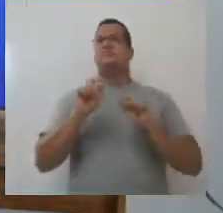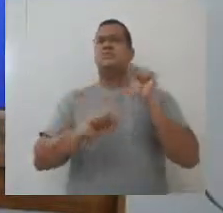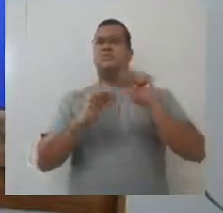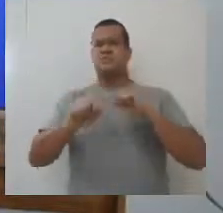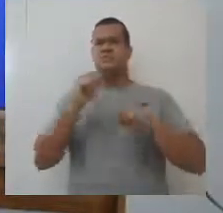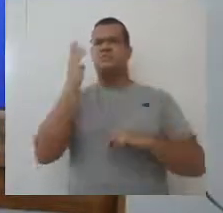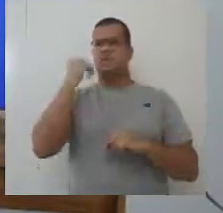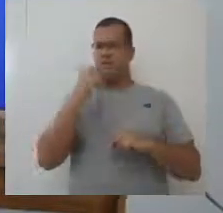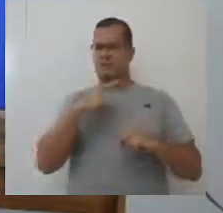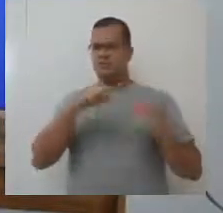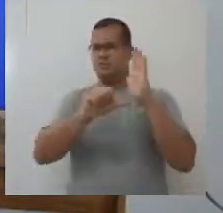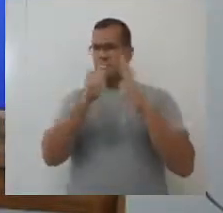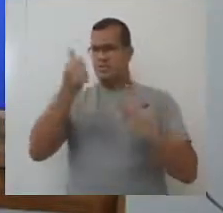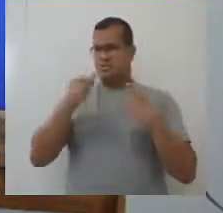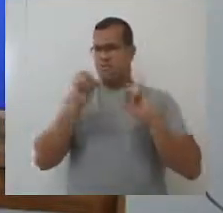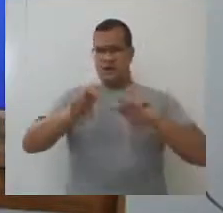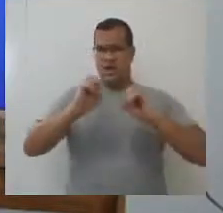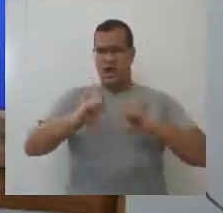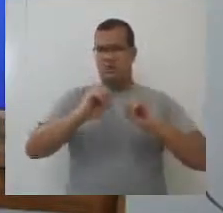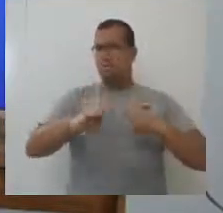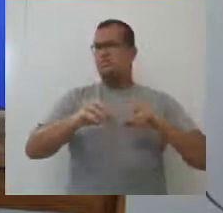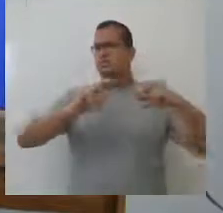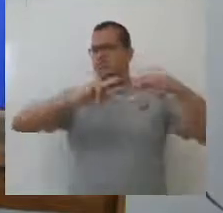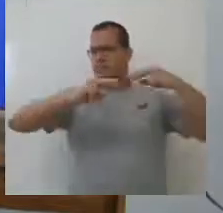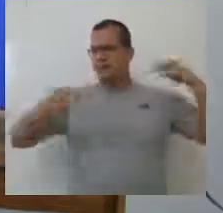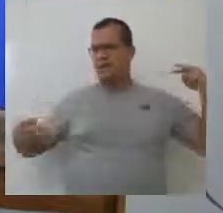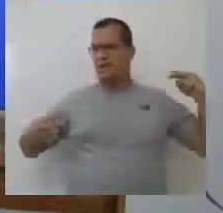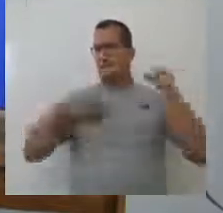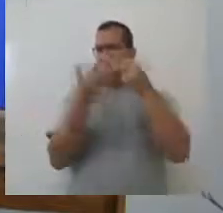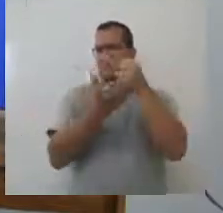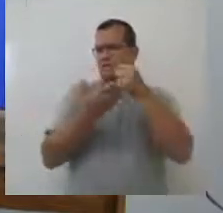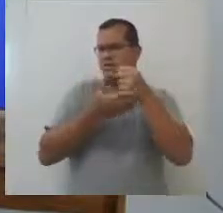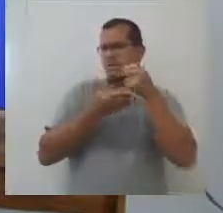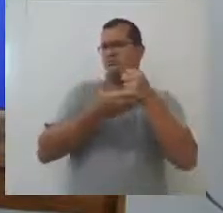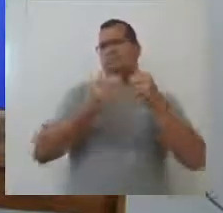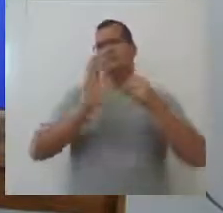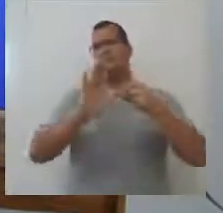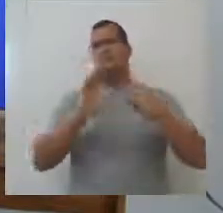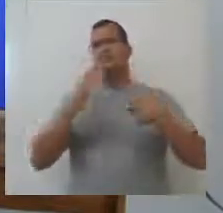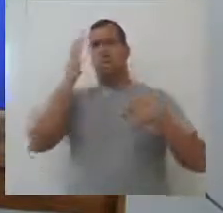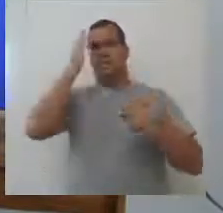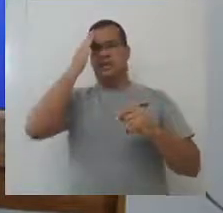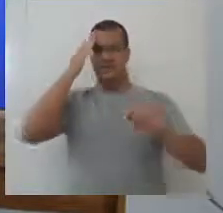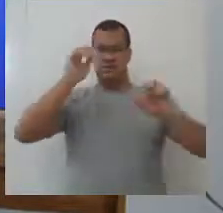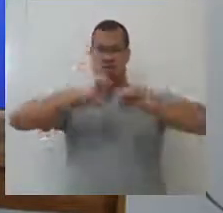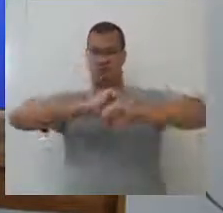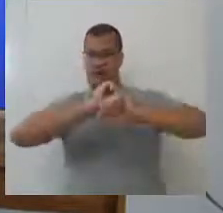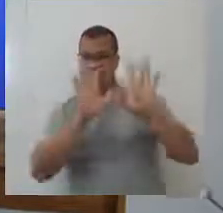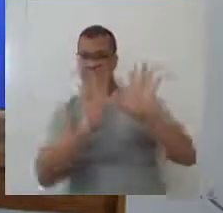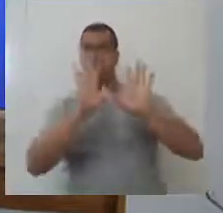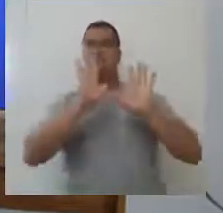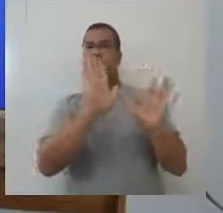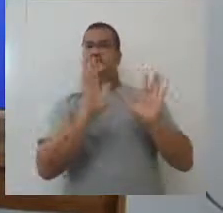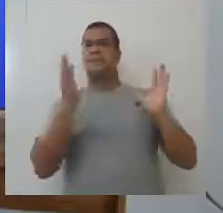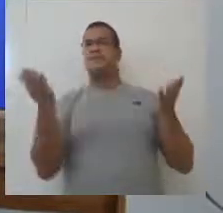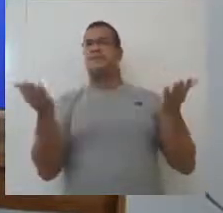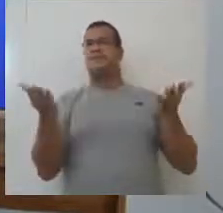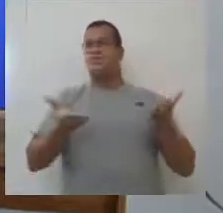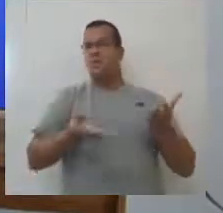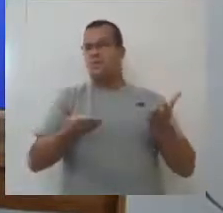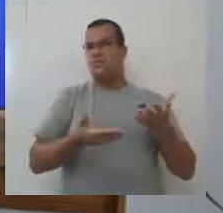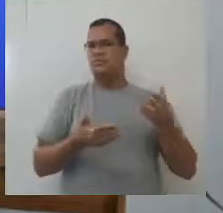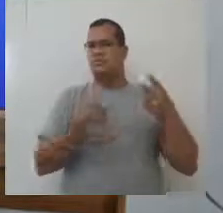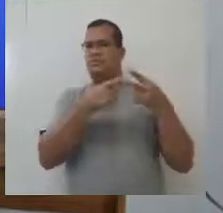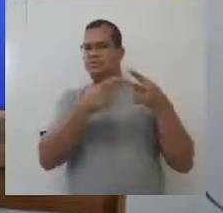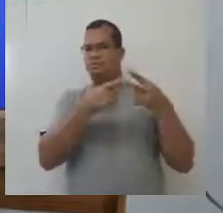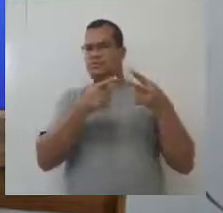que na primeira aula de genética a gente falou sobre os conceitos básicos, tudo bonitinho, tal, todo mundo entendeu tudo. Na segunda aula,